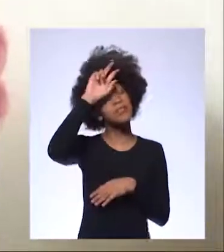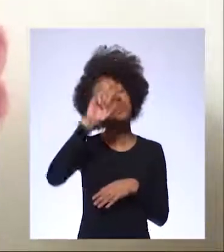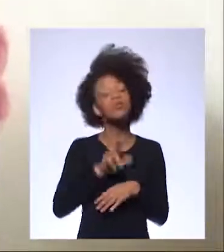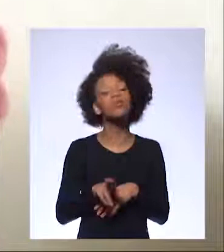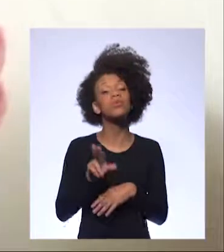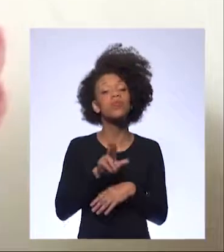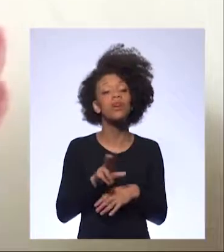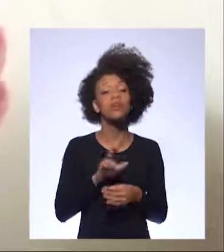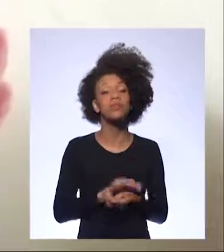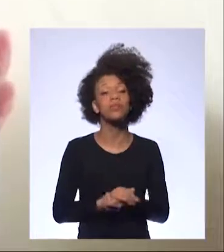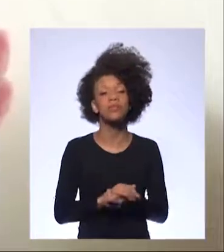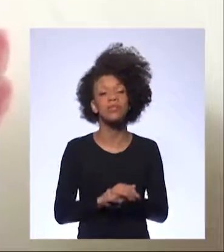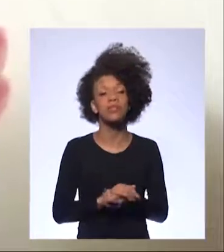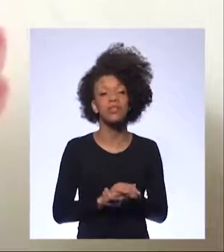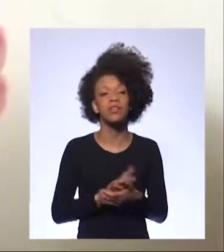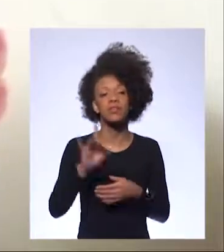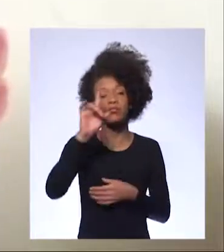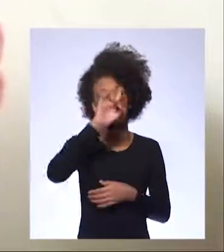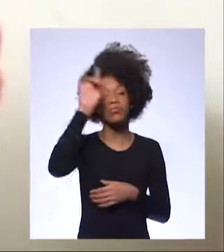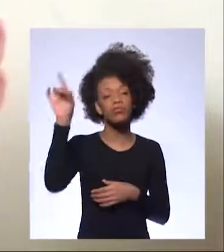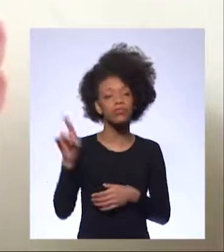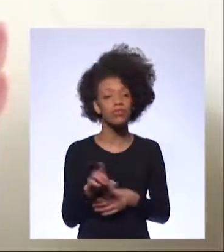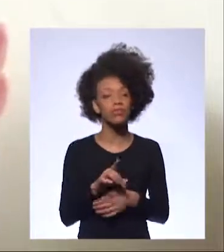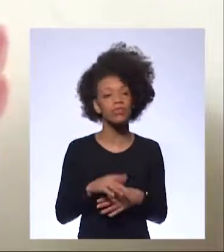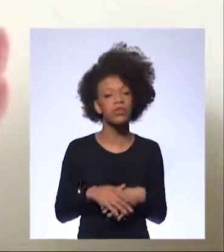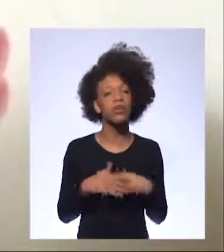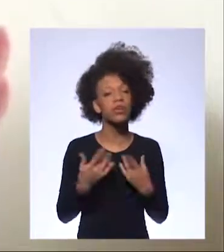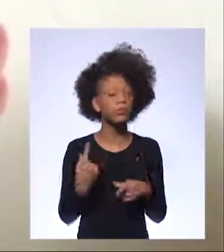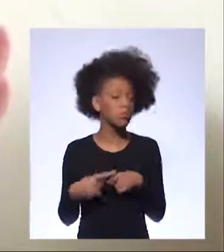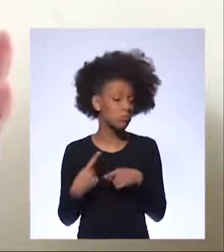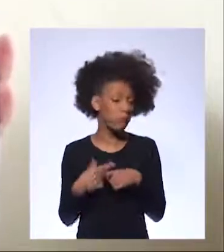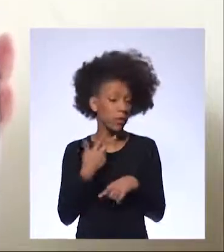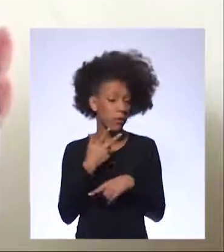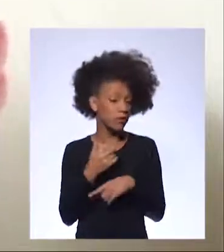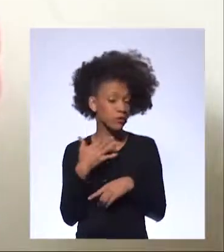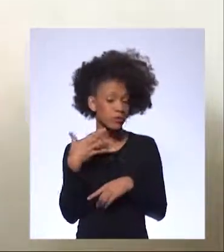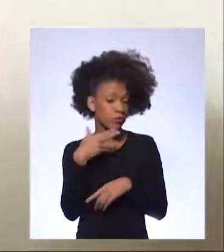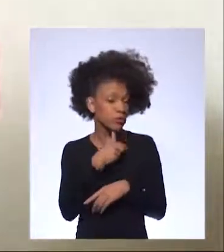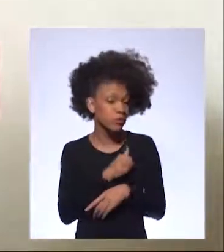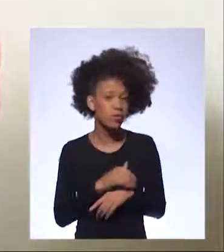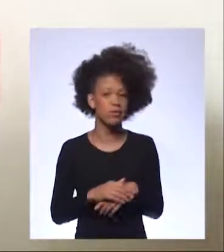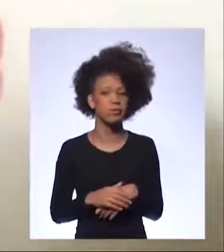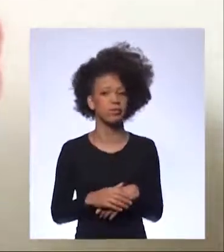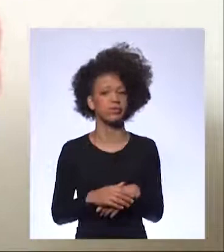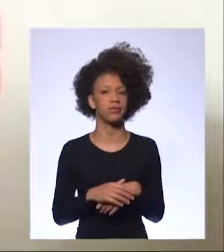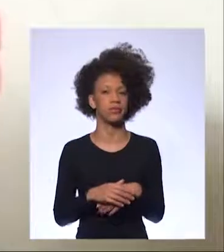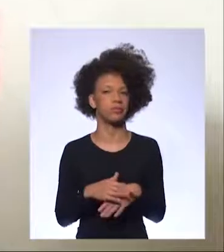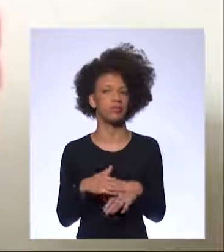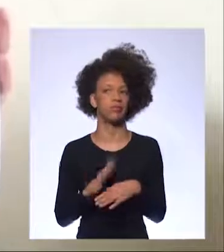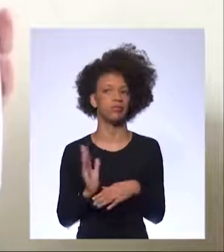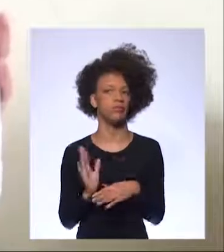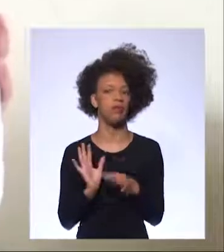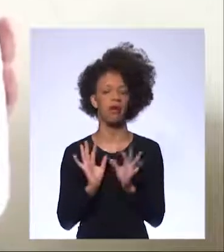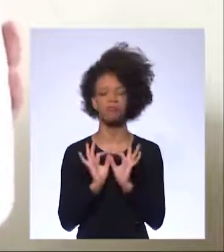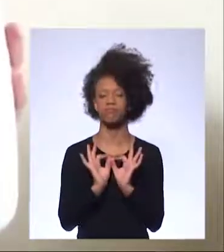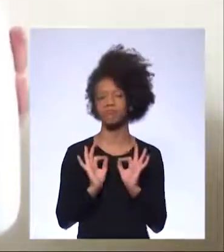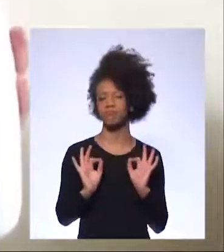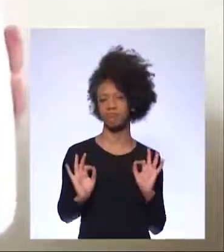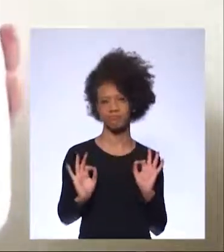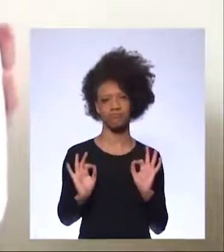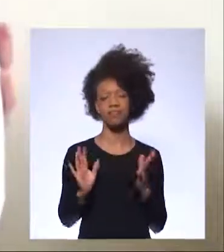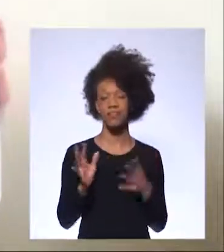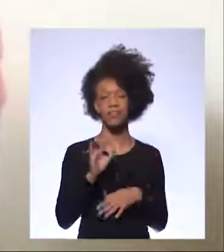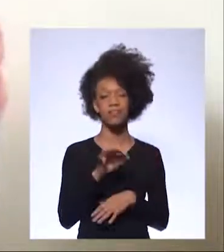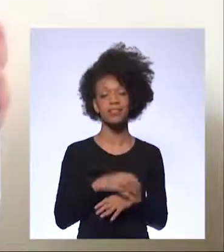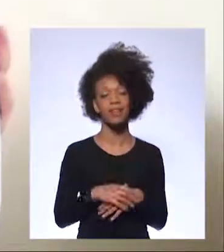usavam diariamente e por o que Bonito achei mais exemplar